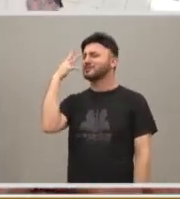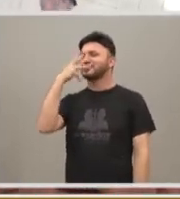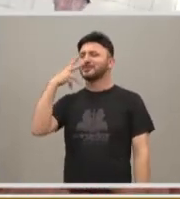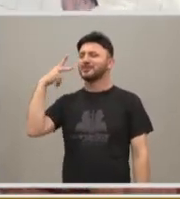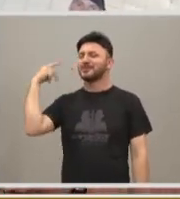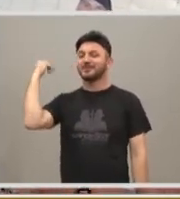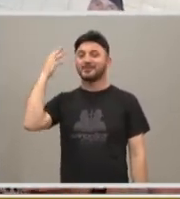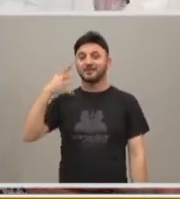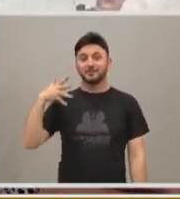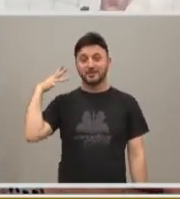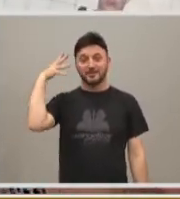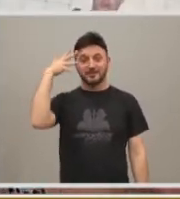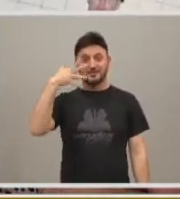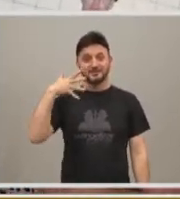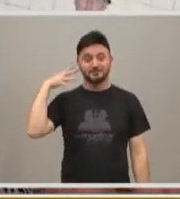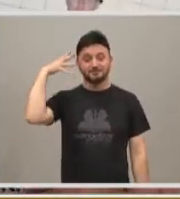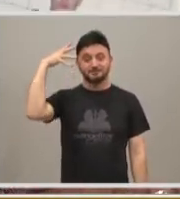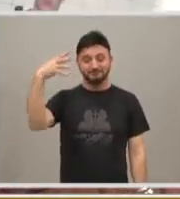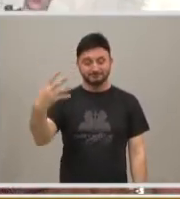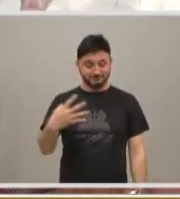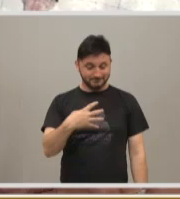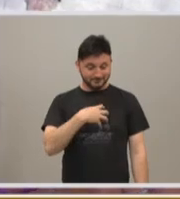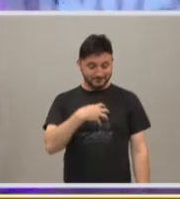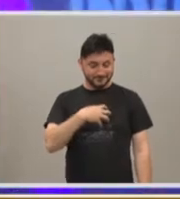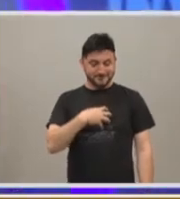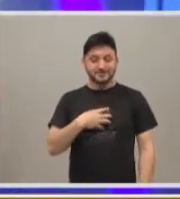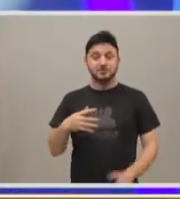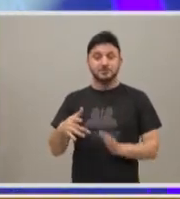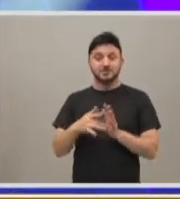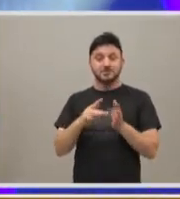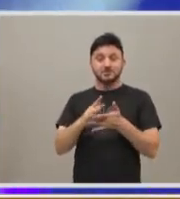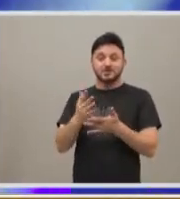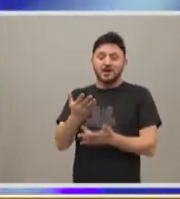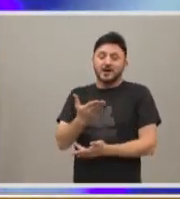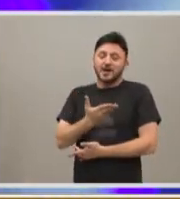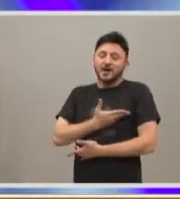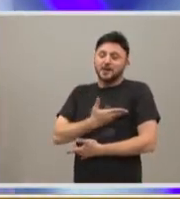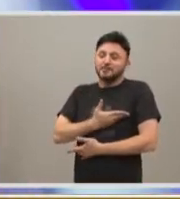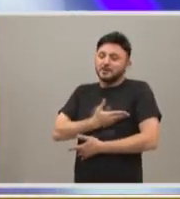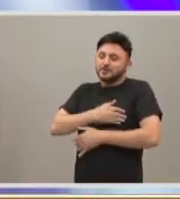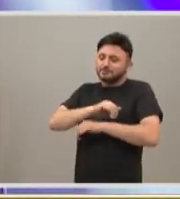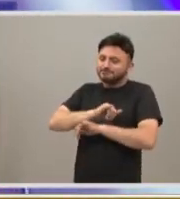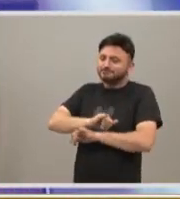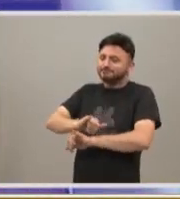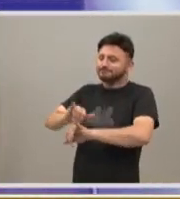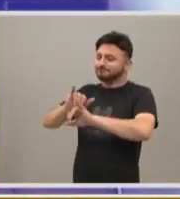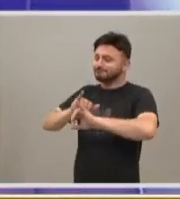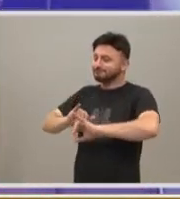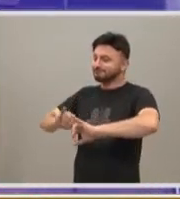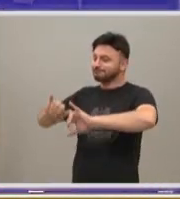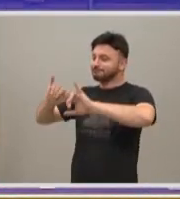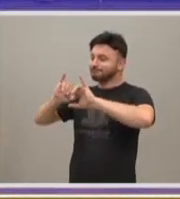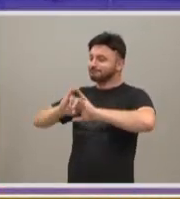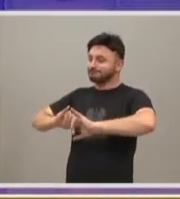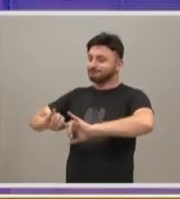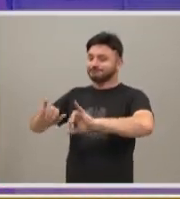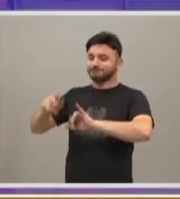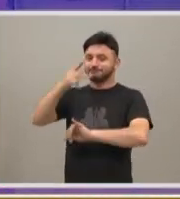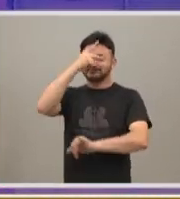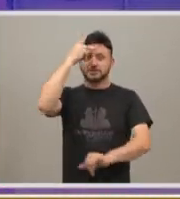bonitas. Seu jeito amigo de se expressar enchia